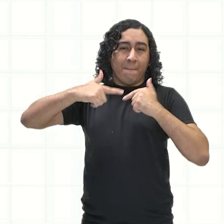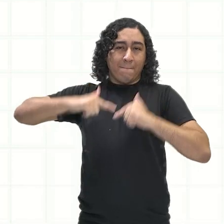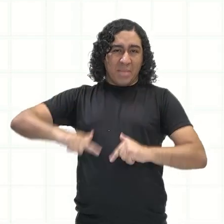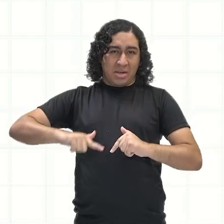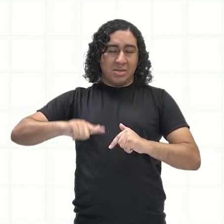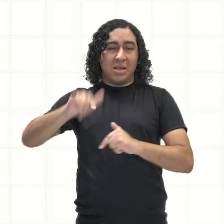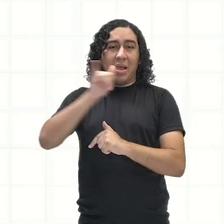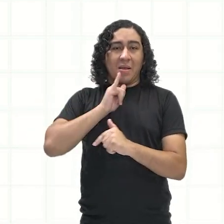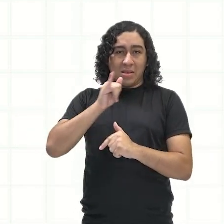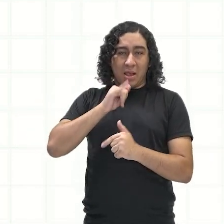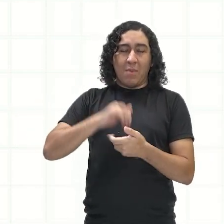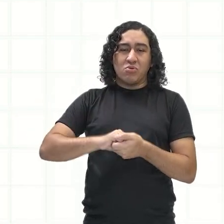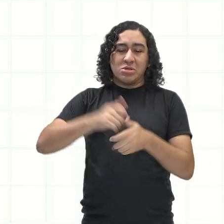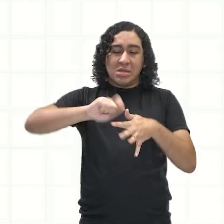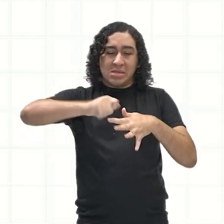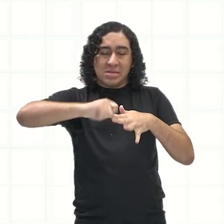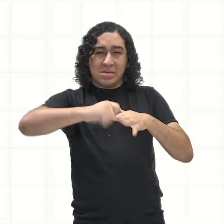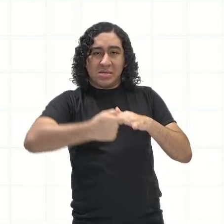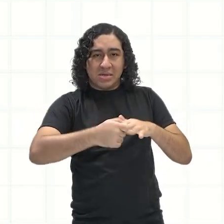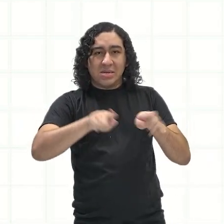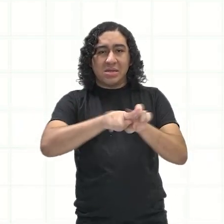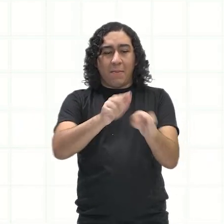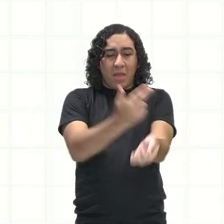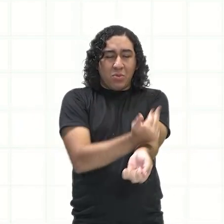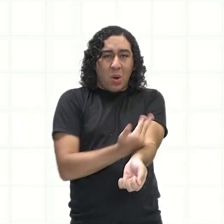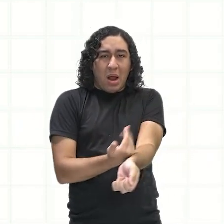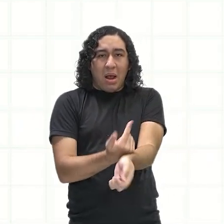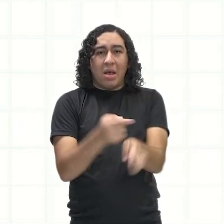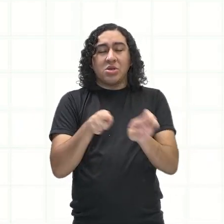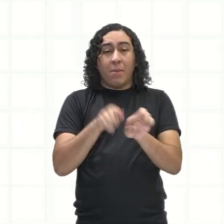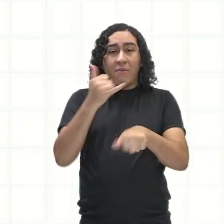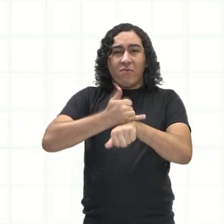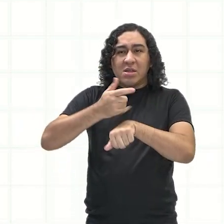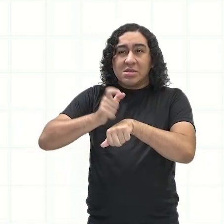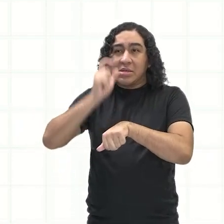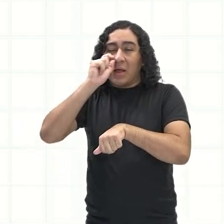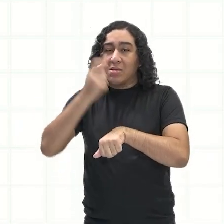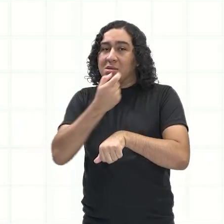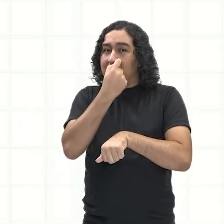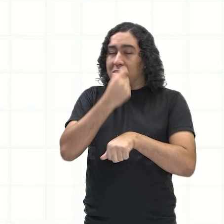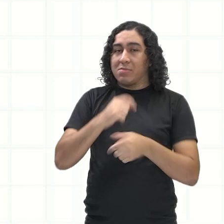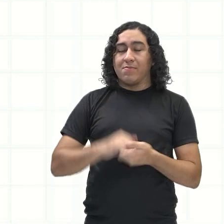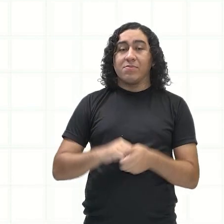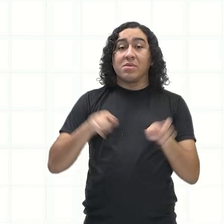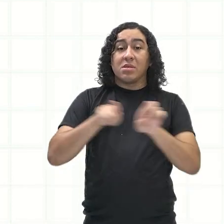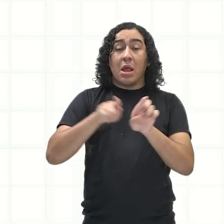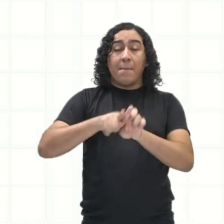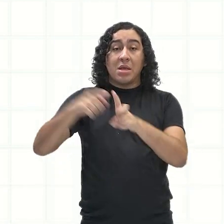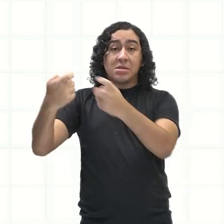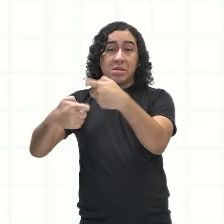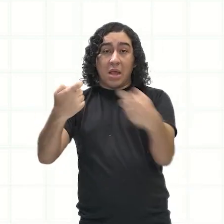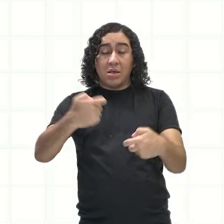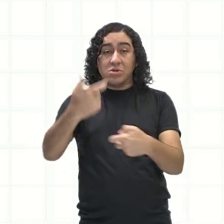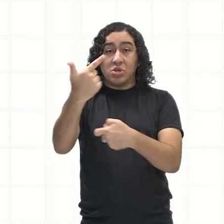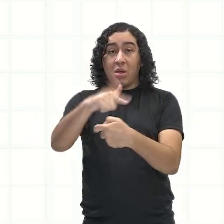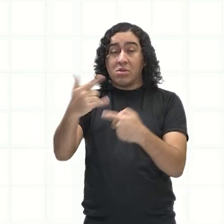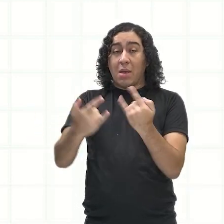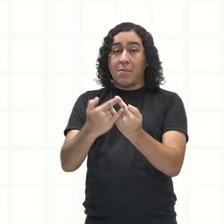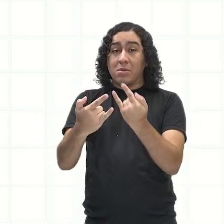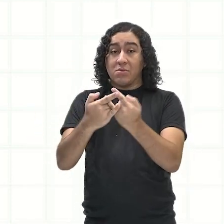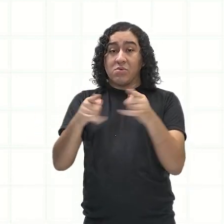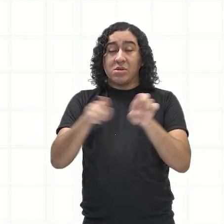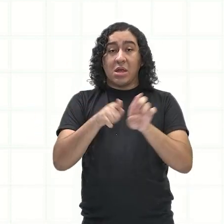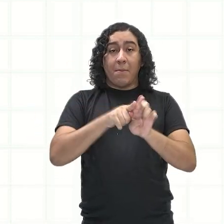alicates de manicure, de tatuagem, piercing, por exemplo, sexo sem proteção, sem uso de preservativos, e a